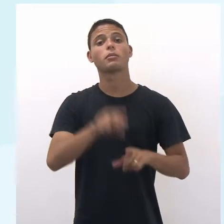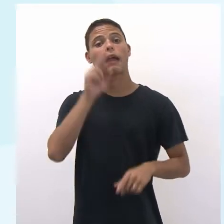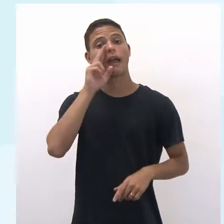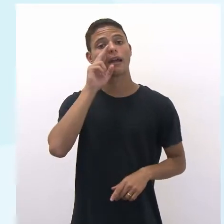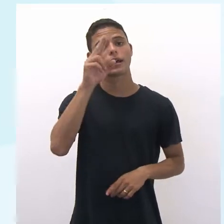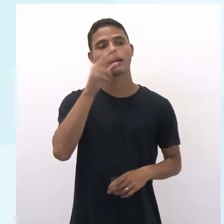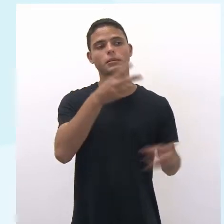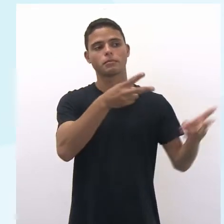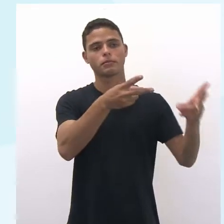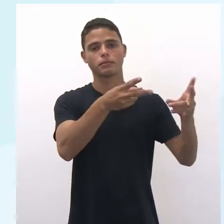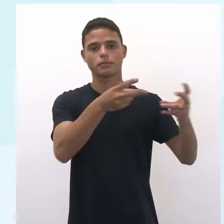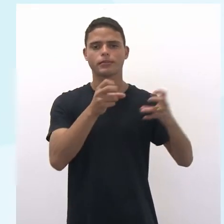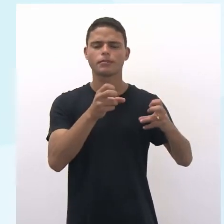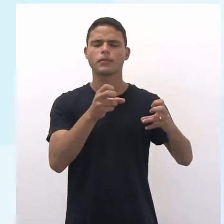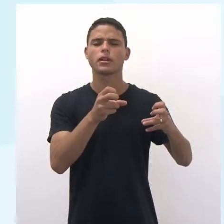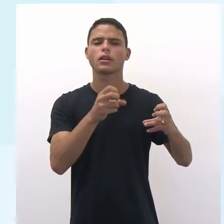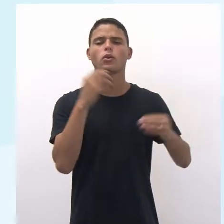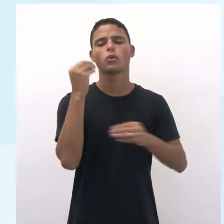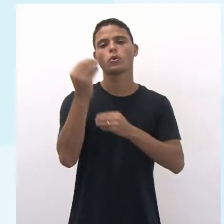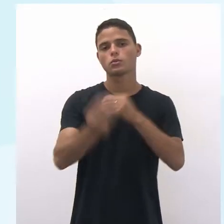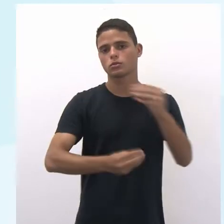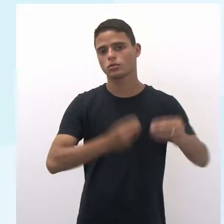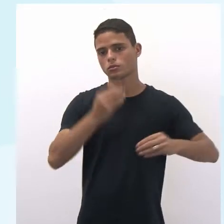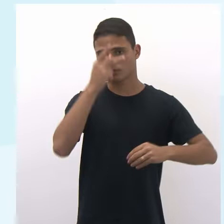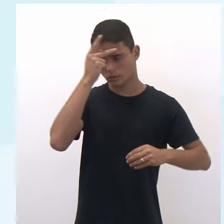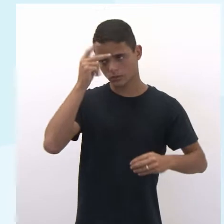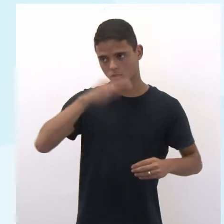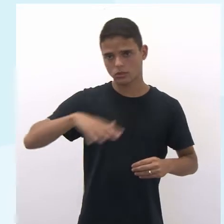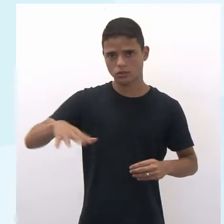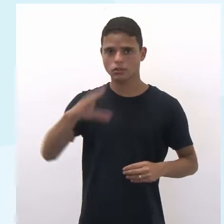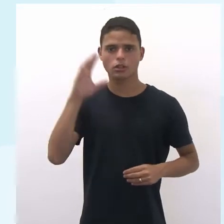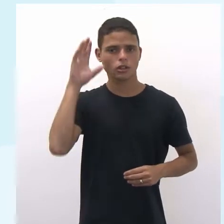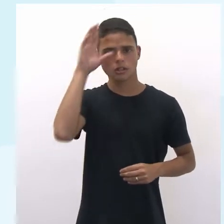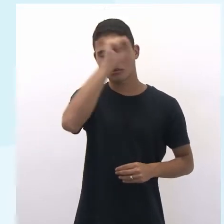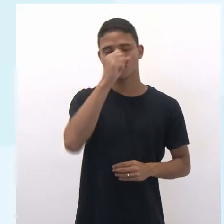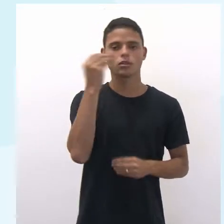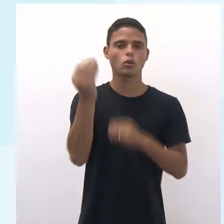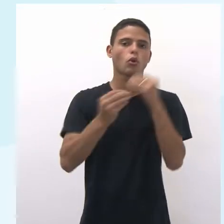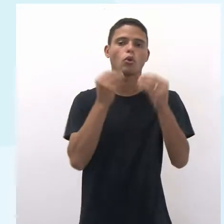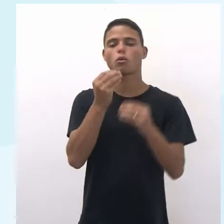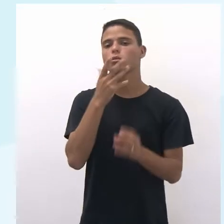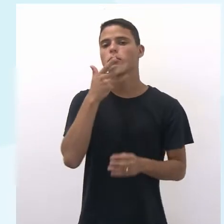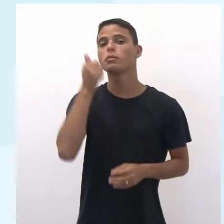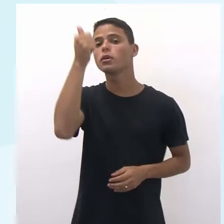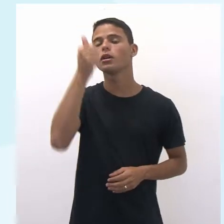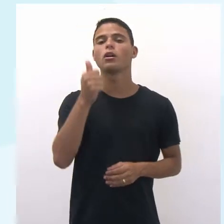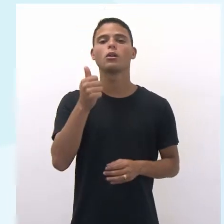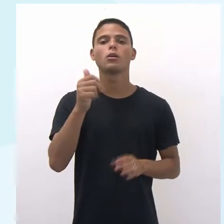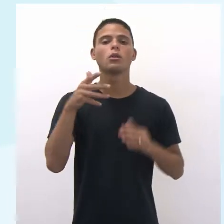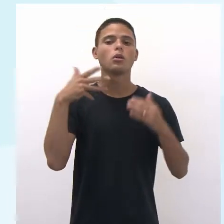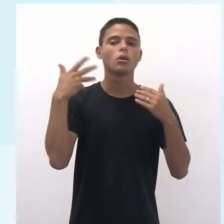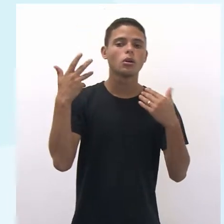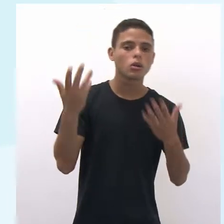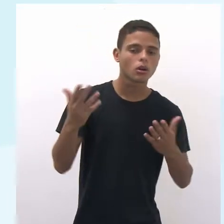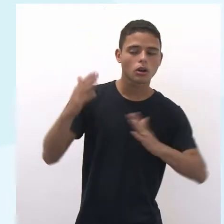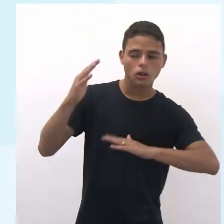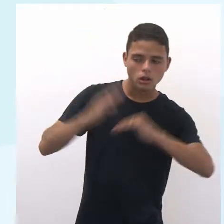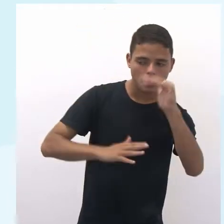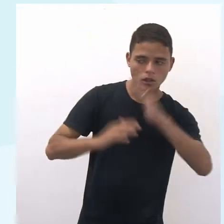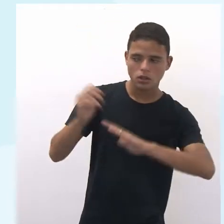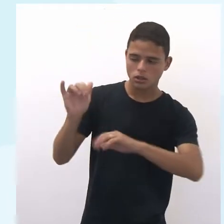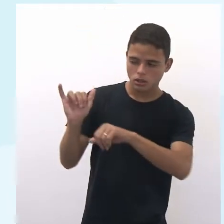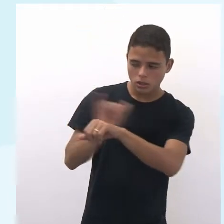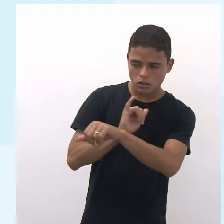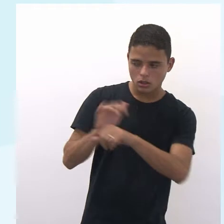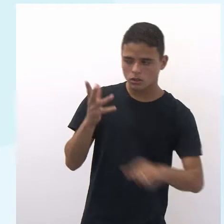perceber de que forma as pessoas aprendem mais, professor Ademir, quais são as formas que as pessoas